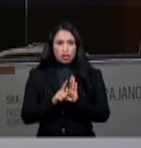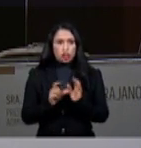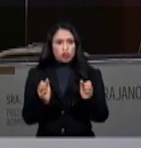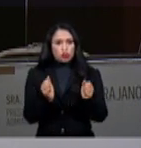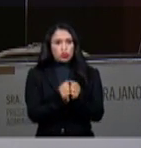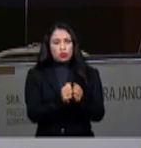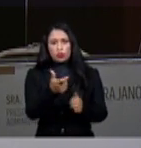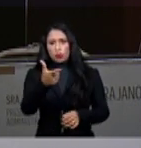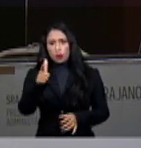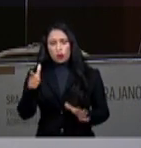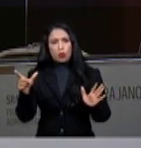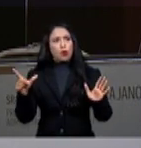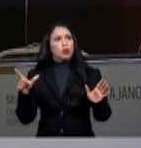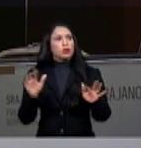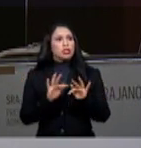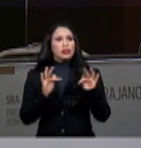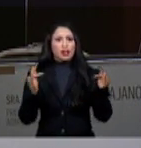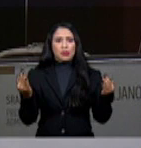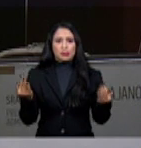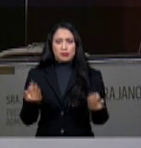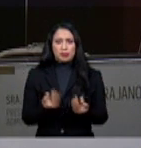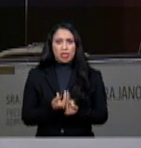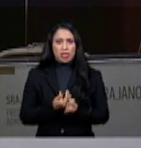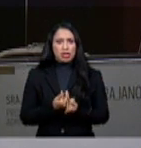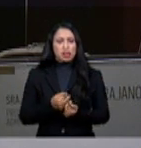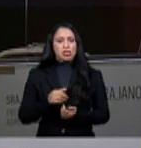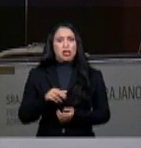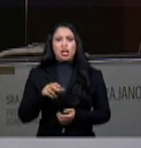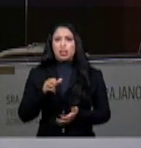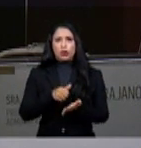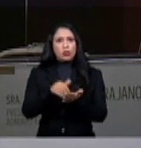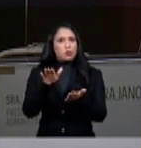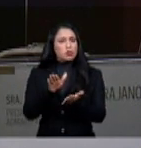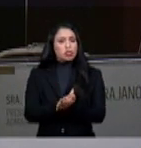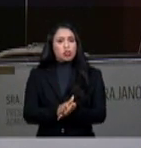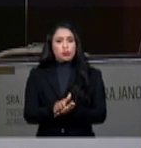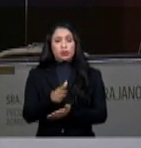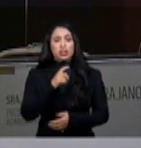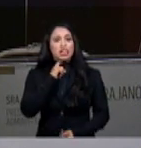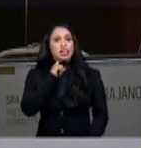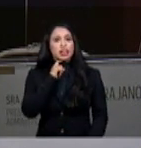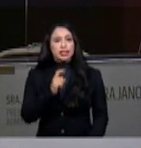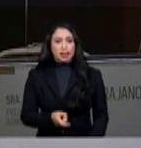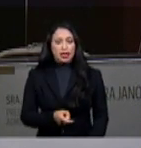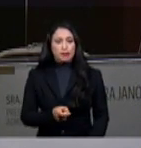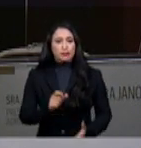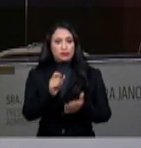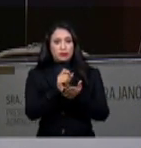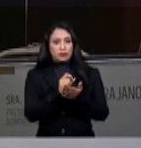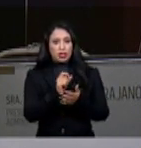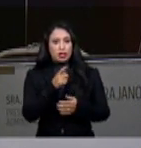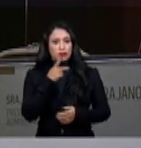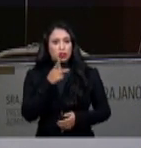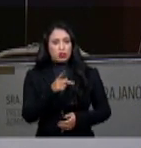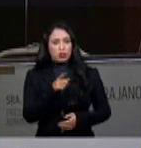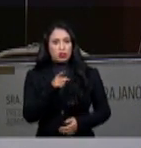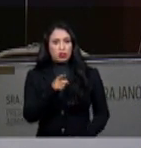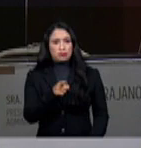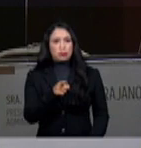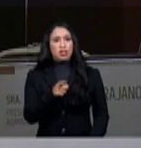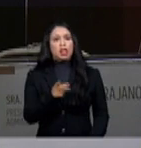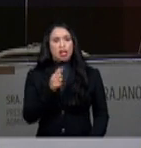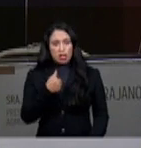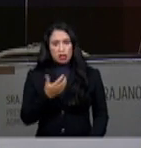com as outras famílias ajudando a gente ajudou bastante criamos coisas eles escrevem assim você não me atendeu bem